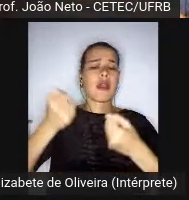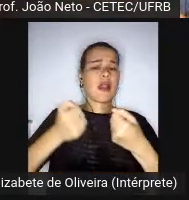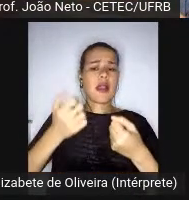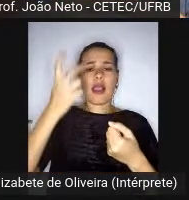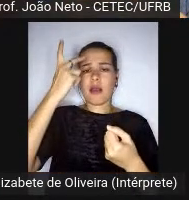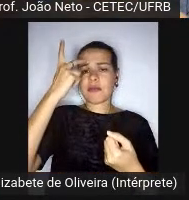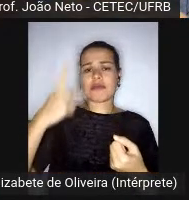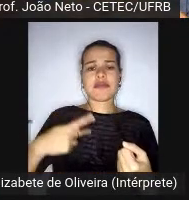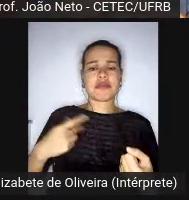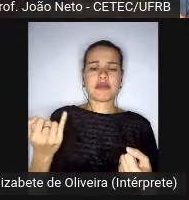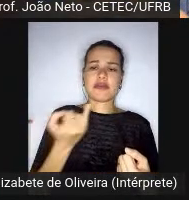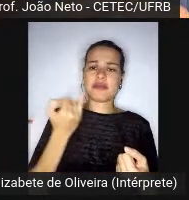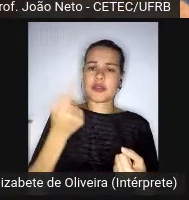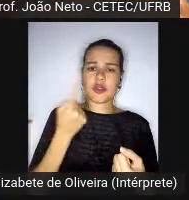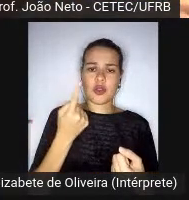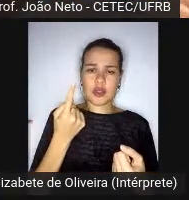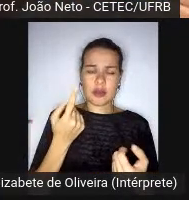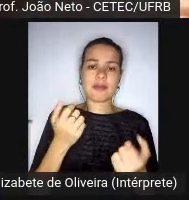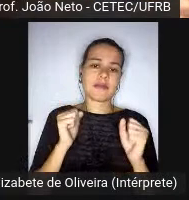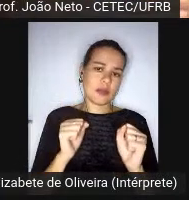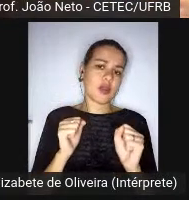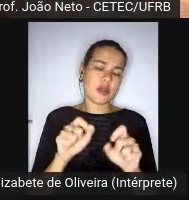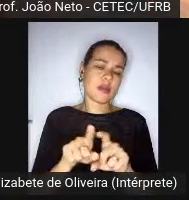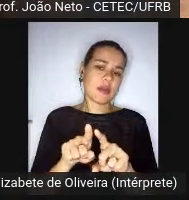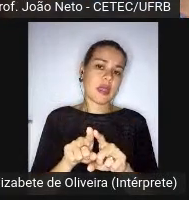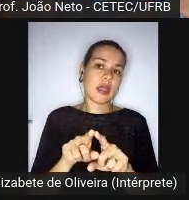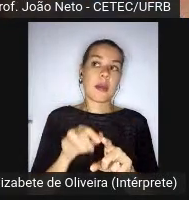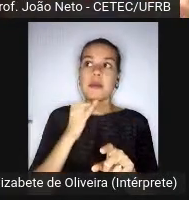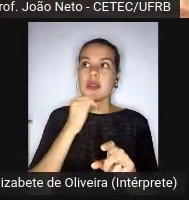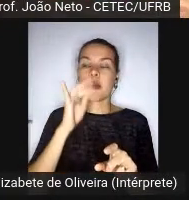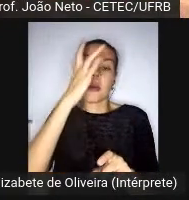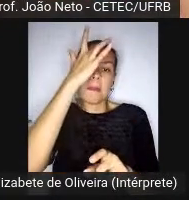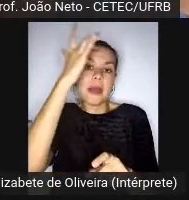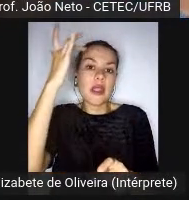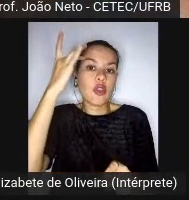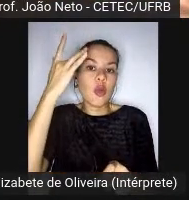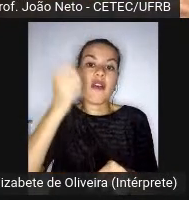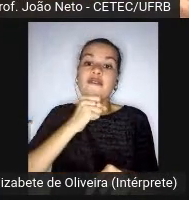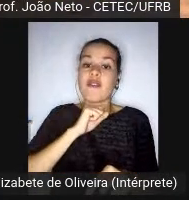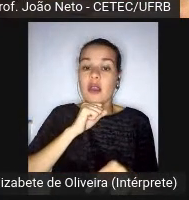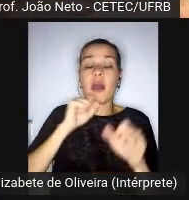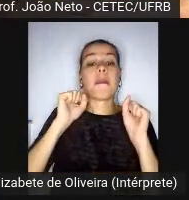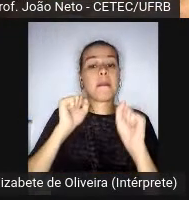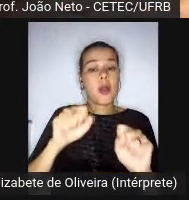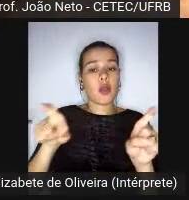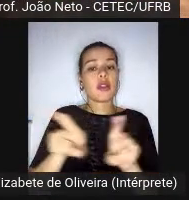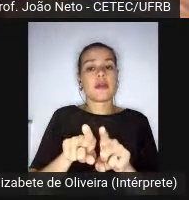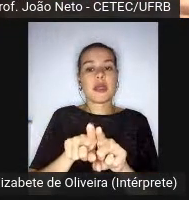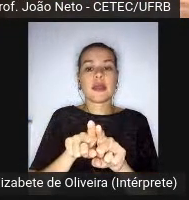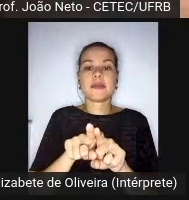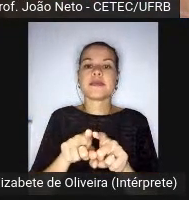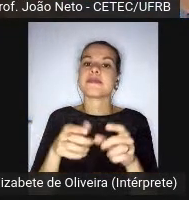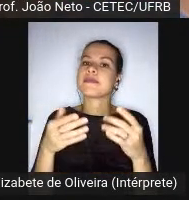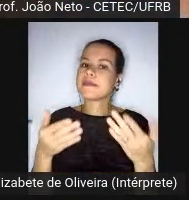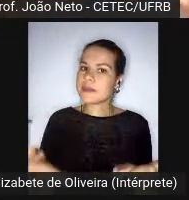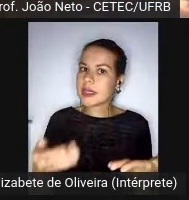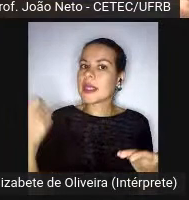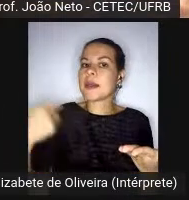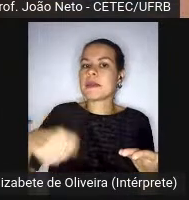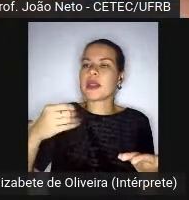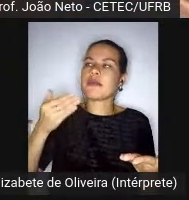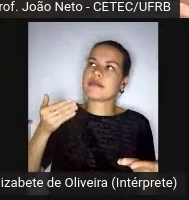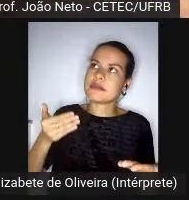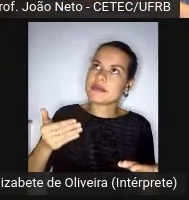pessoas idosas enfim é lógico que nós temos ainda um um longo caminho para adquirimos